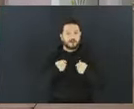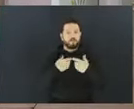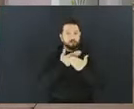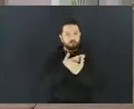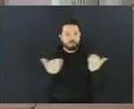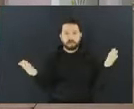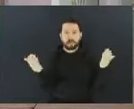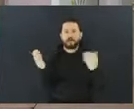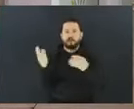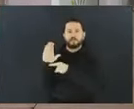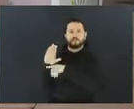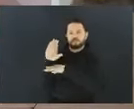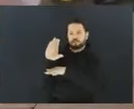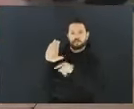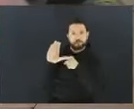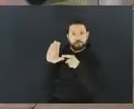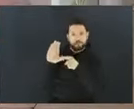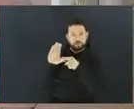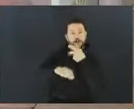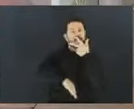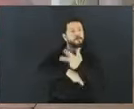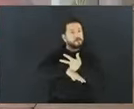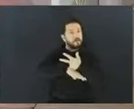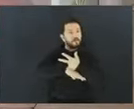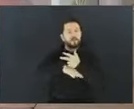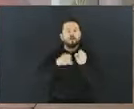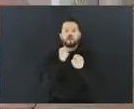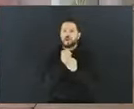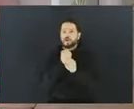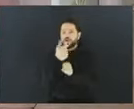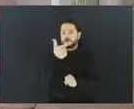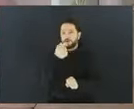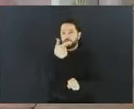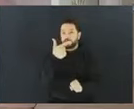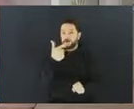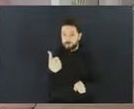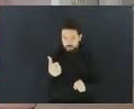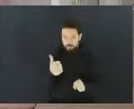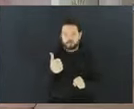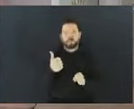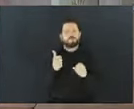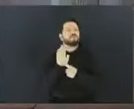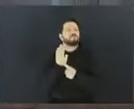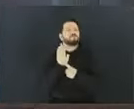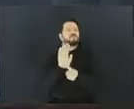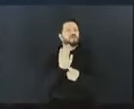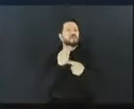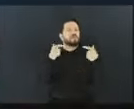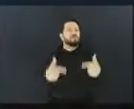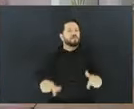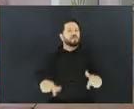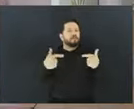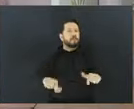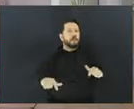em 2021. Ele traduz todo o nosso trabalho e toda a grandeza da Polícia Militar em todo o Estado do Paraná.